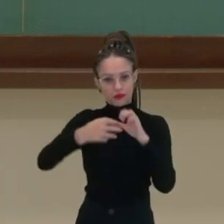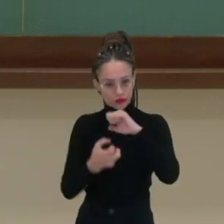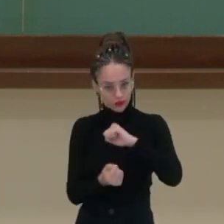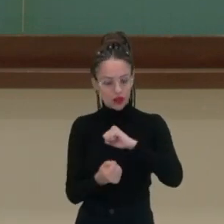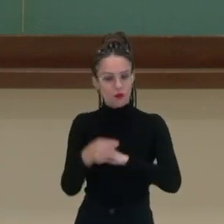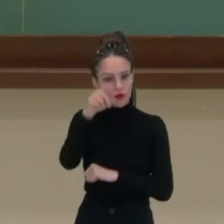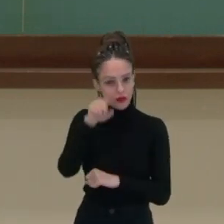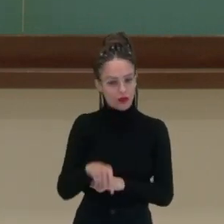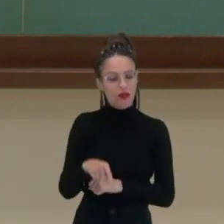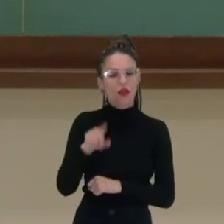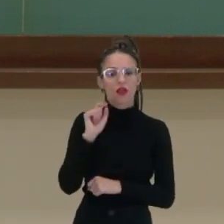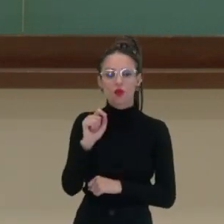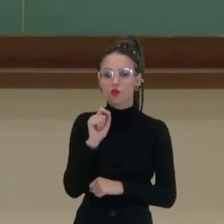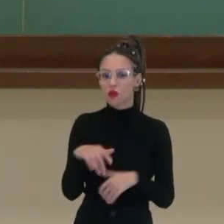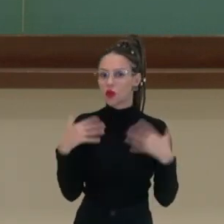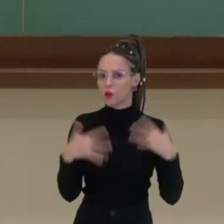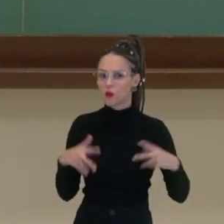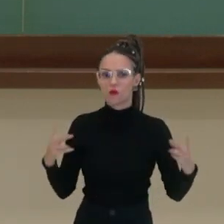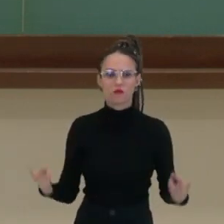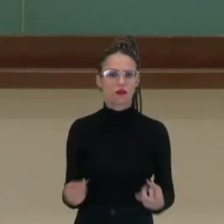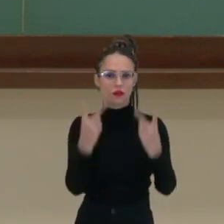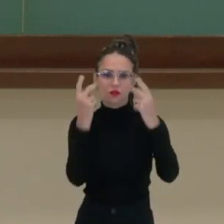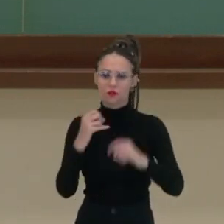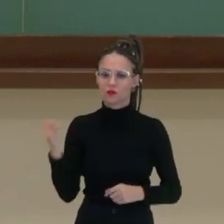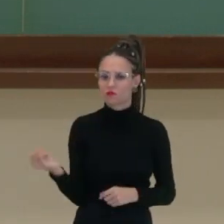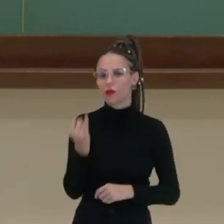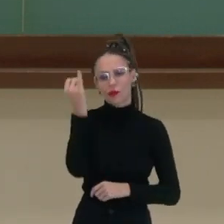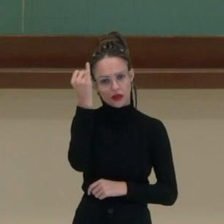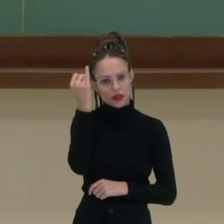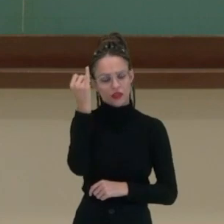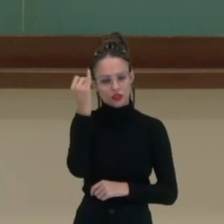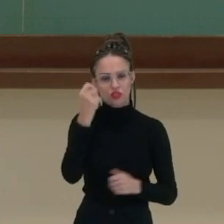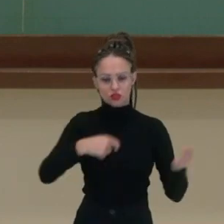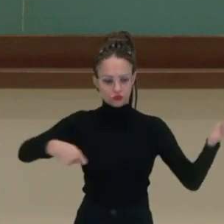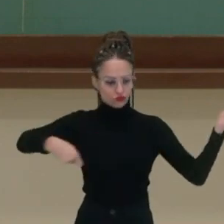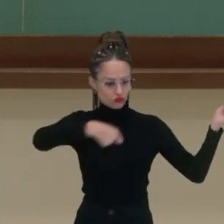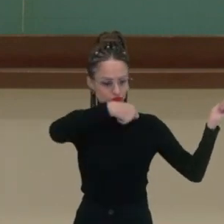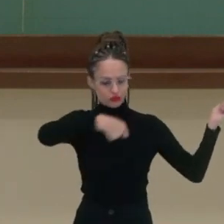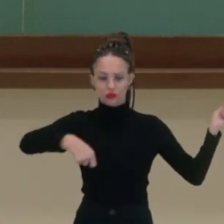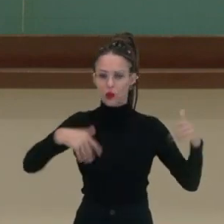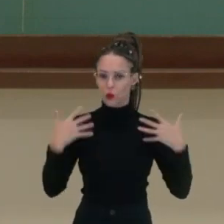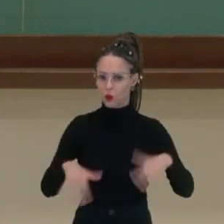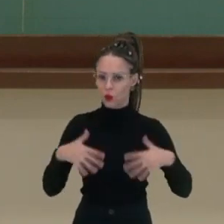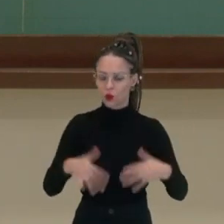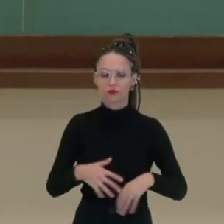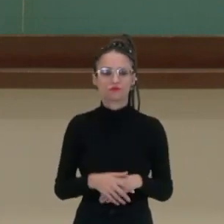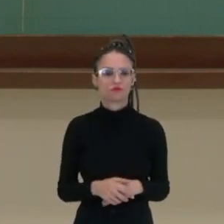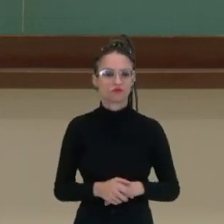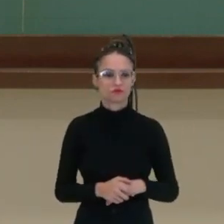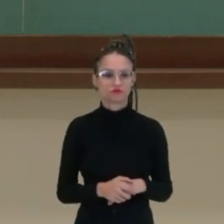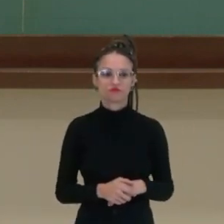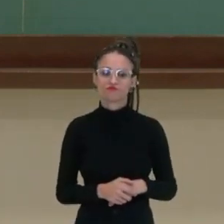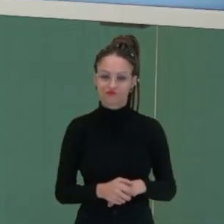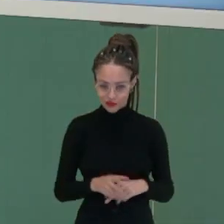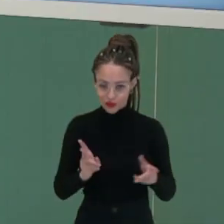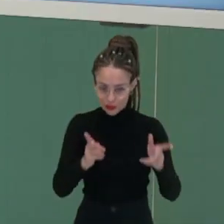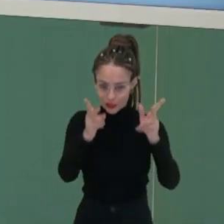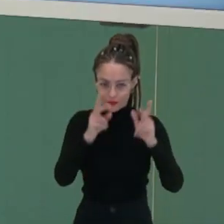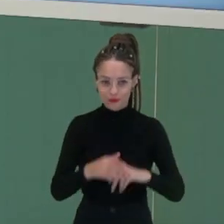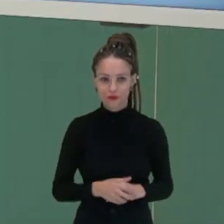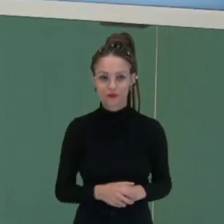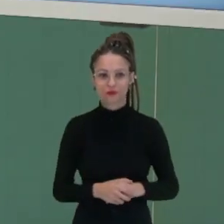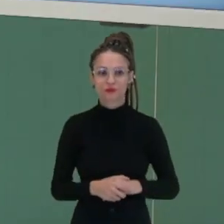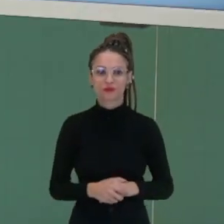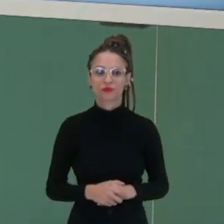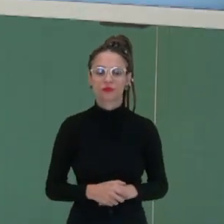valores estratosféricos, né? Valores bem elevados, um arco desse, tá? Bem bacana, né? Vamos continuar?